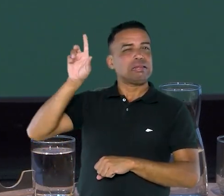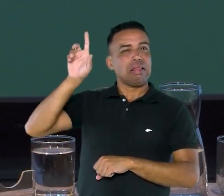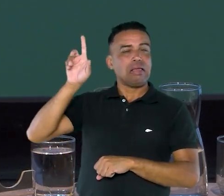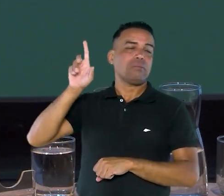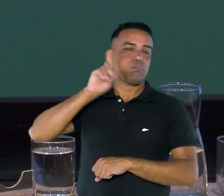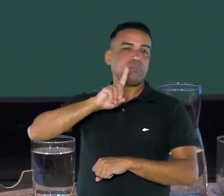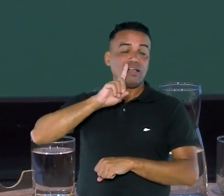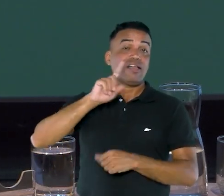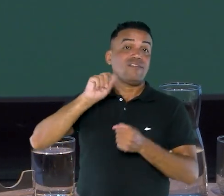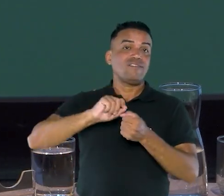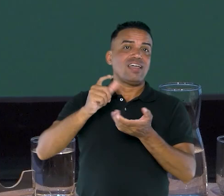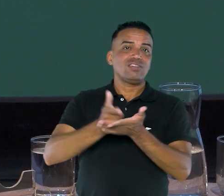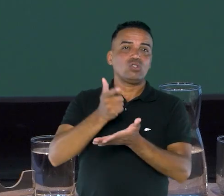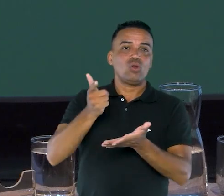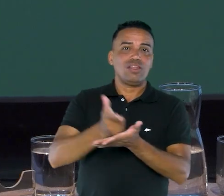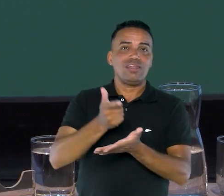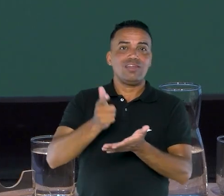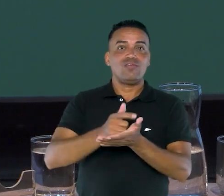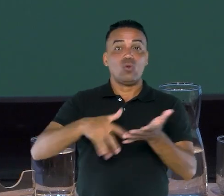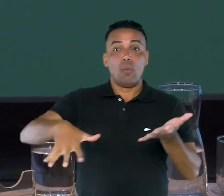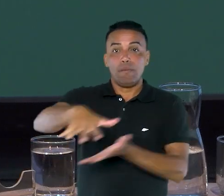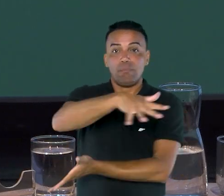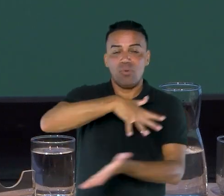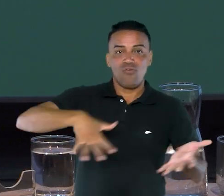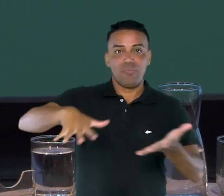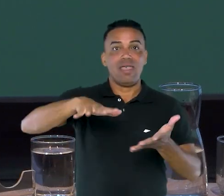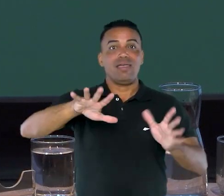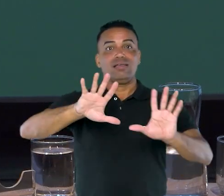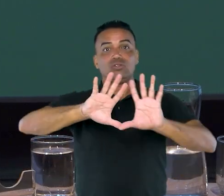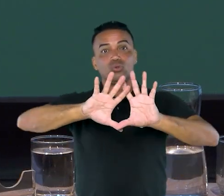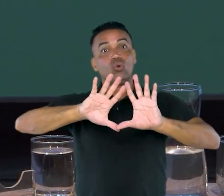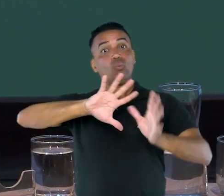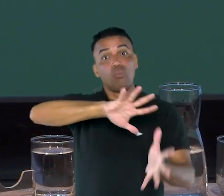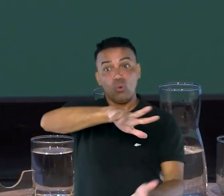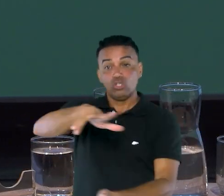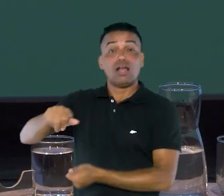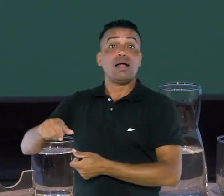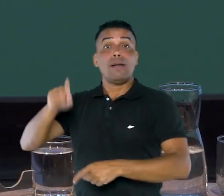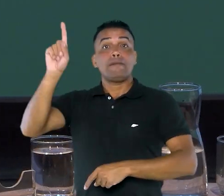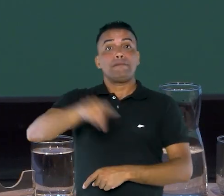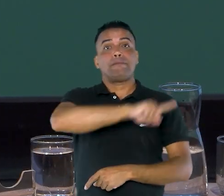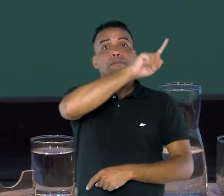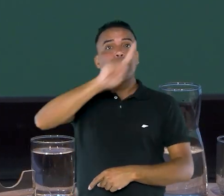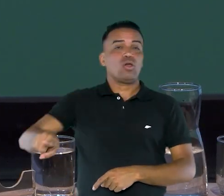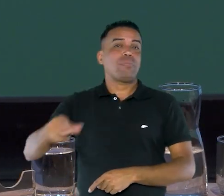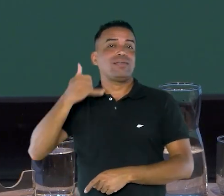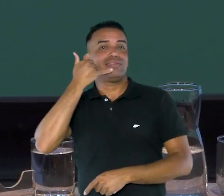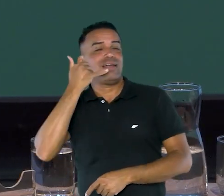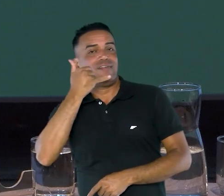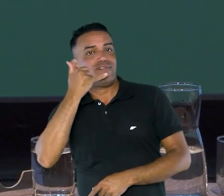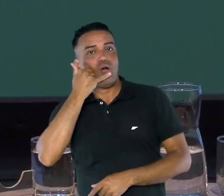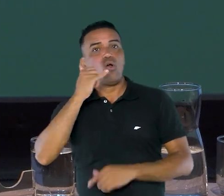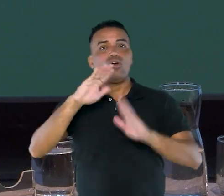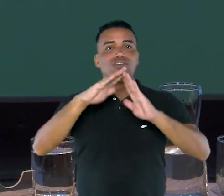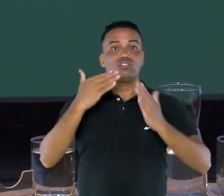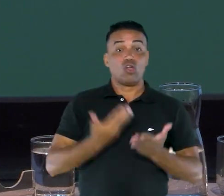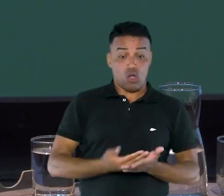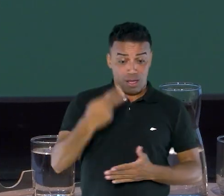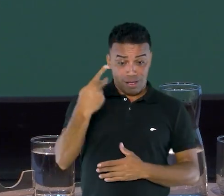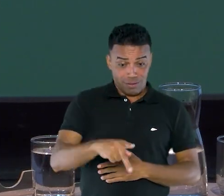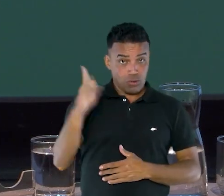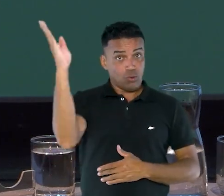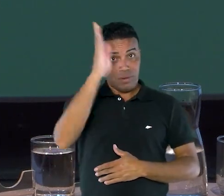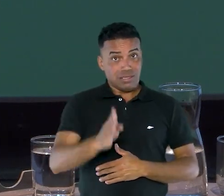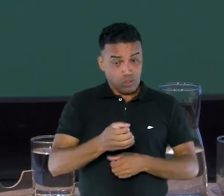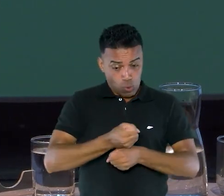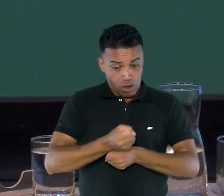livro, e que engendrou um movimento global de vamos proibir os celulares nas escolas, e está passando a lei no Brasil, esse